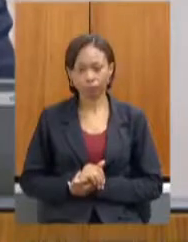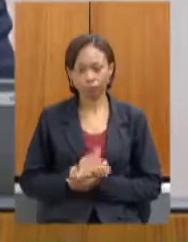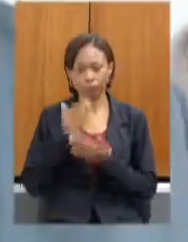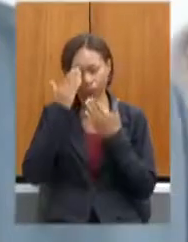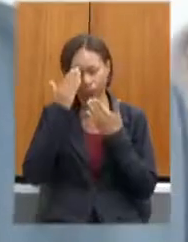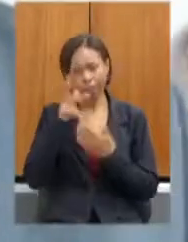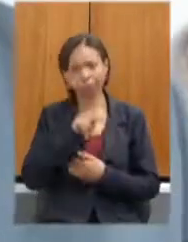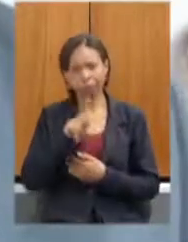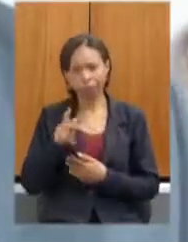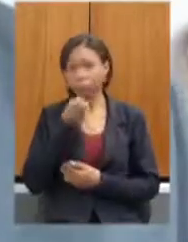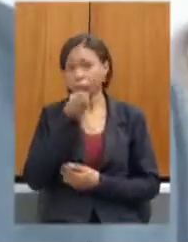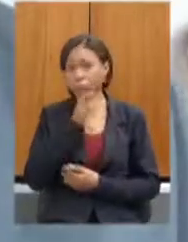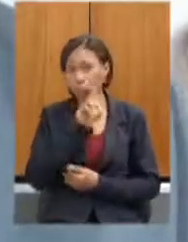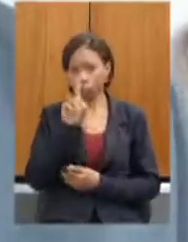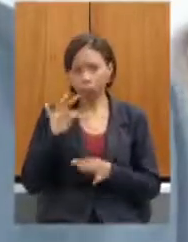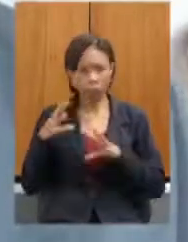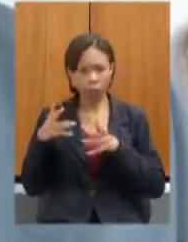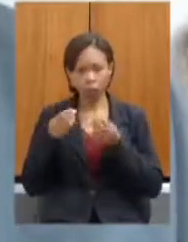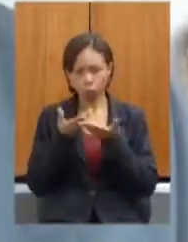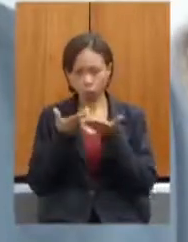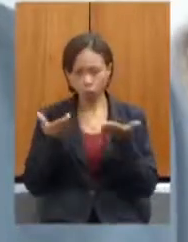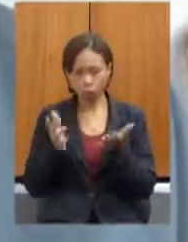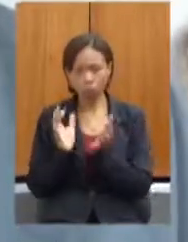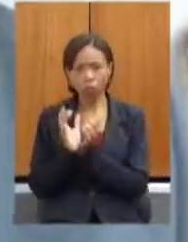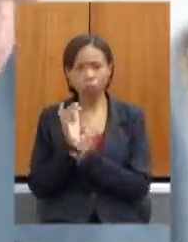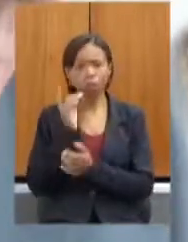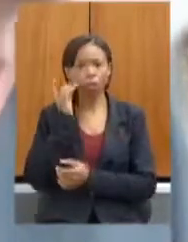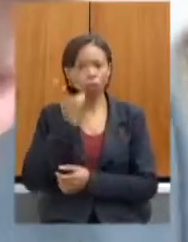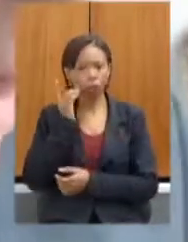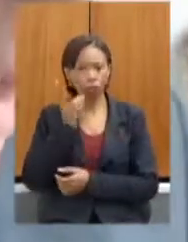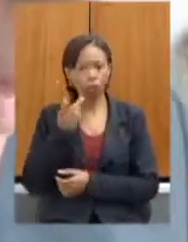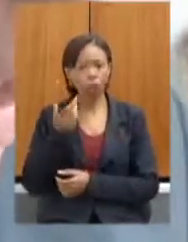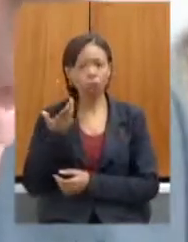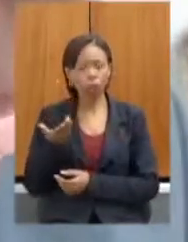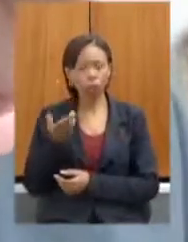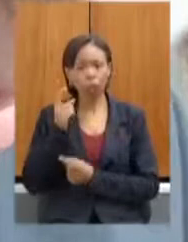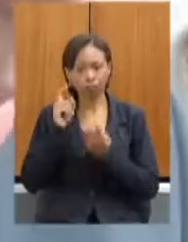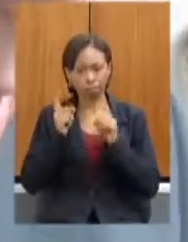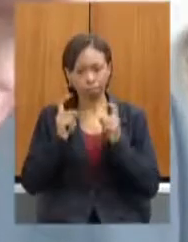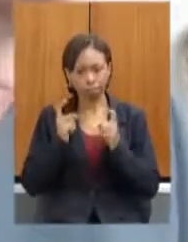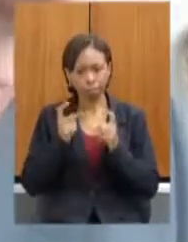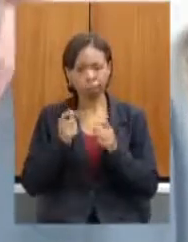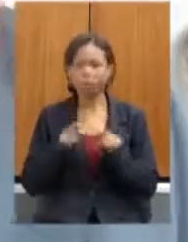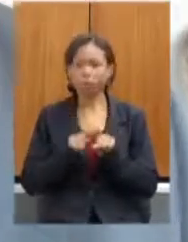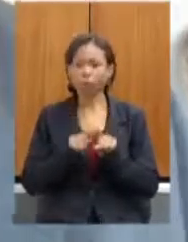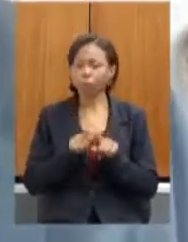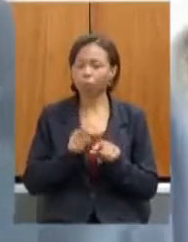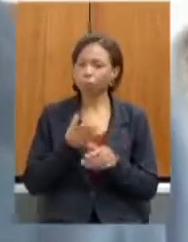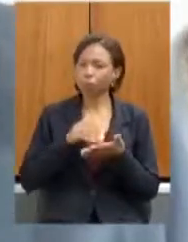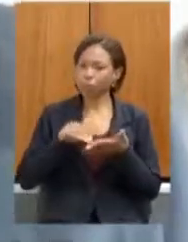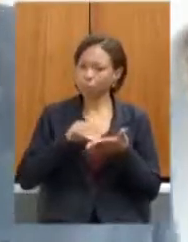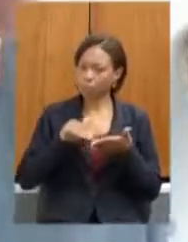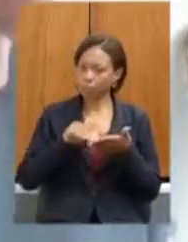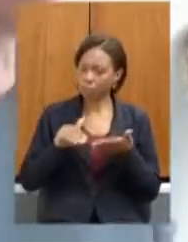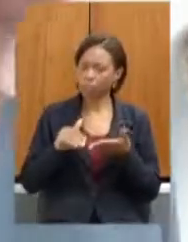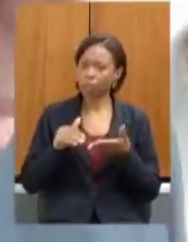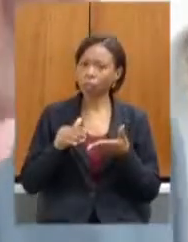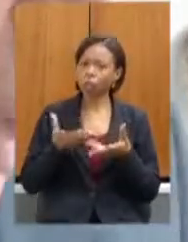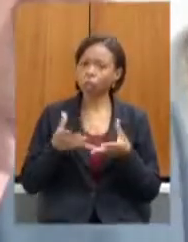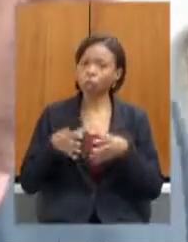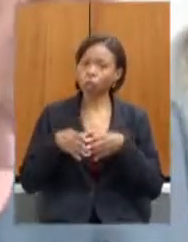Presidente bom dia bom dia a todos colegas deputados e deputados presentes nessa reunião podia secretário todos os membros do governo